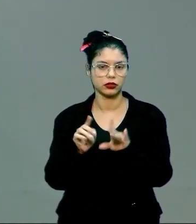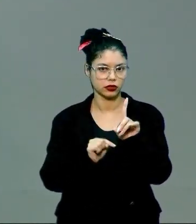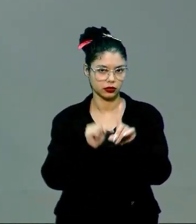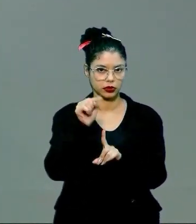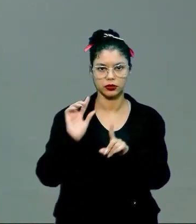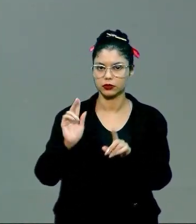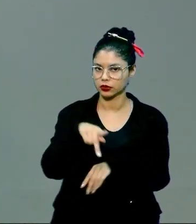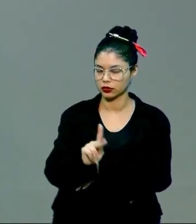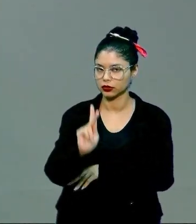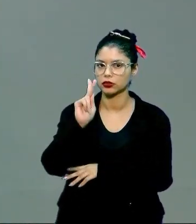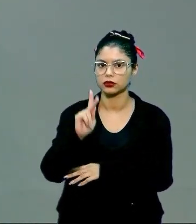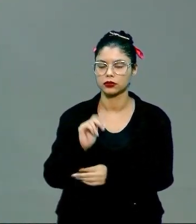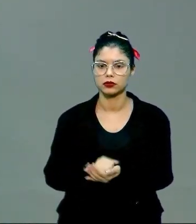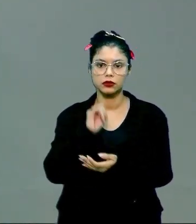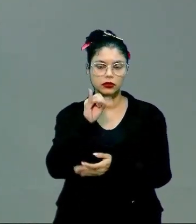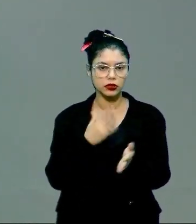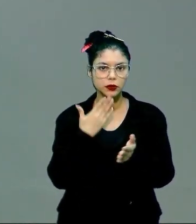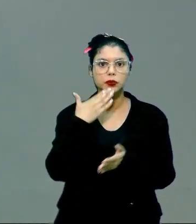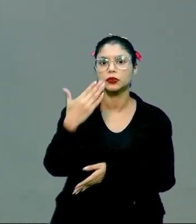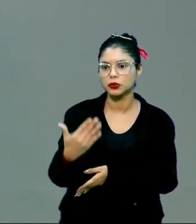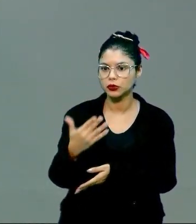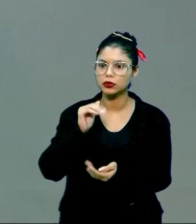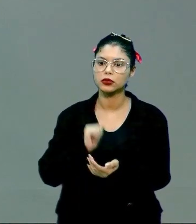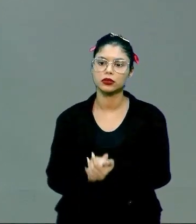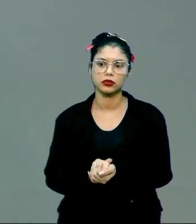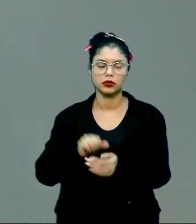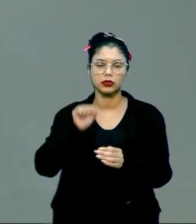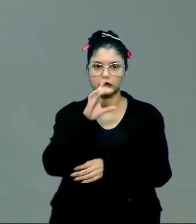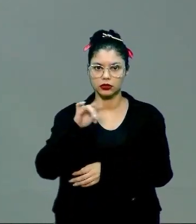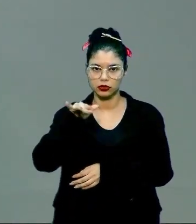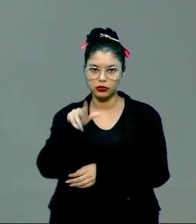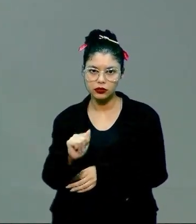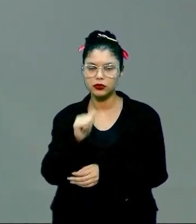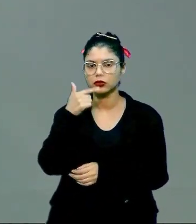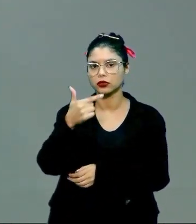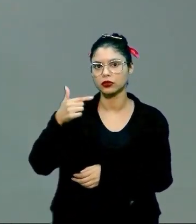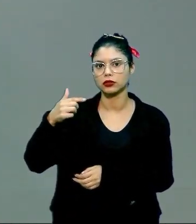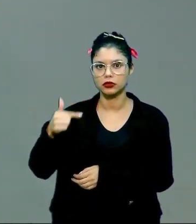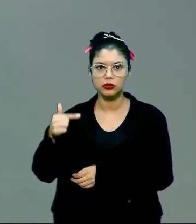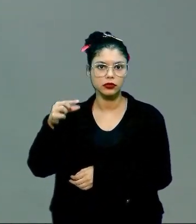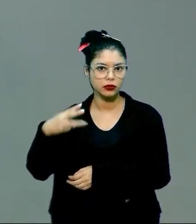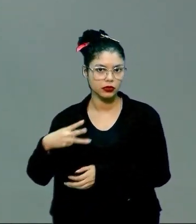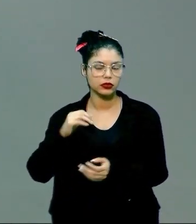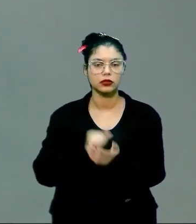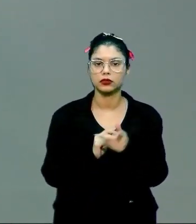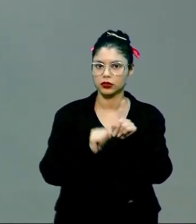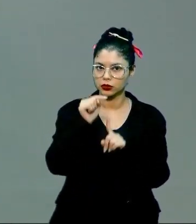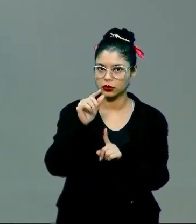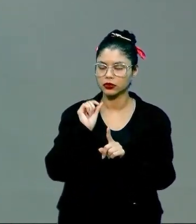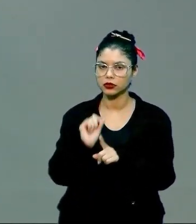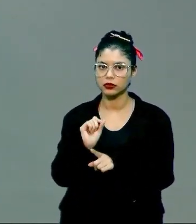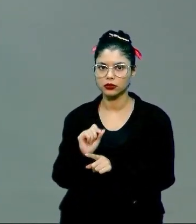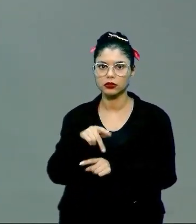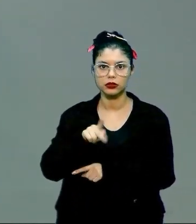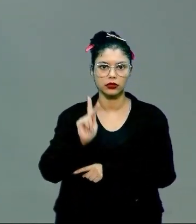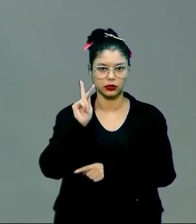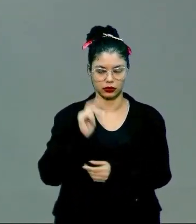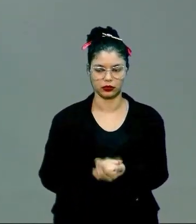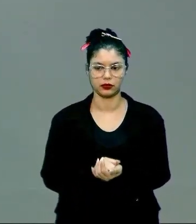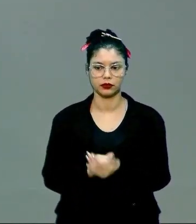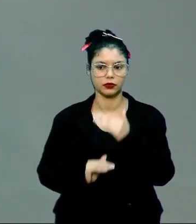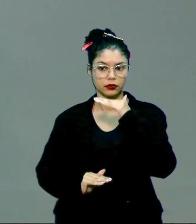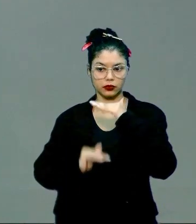temperatura para Kelvin. Então, se a questão deu em Celsius, basta somar com 273 e aí você terá a temperatura em Kelvin.